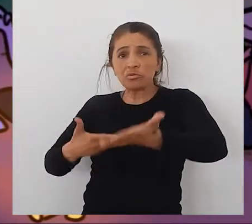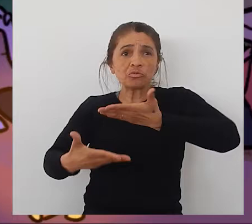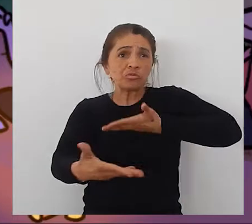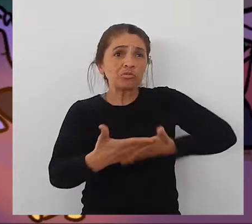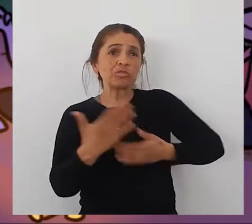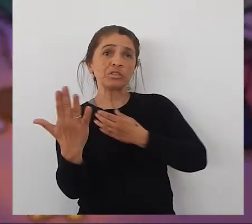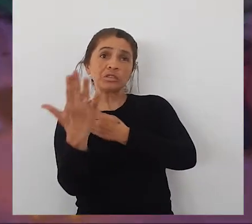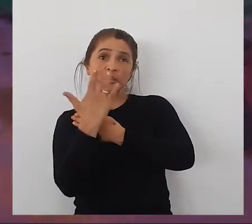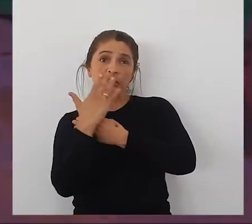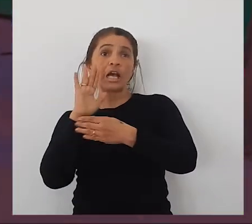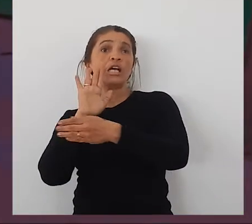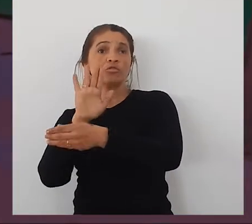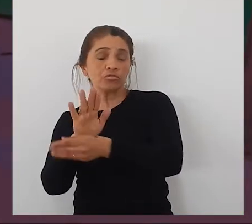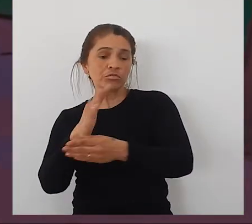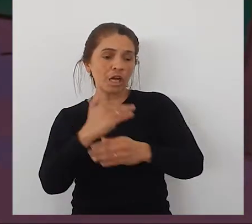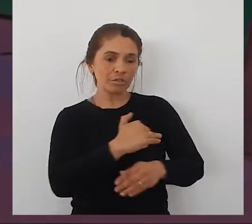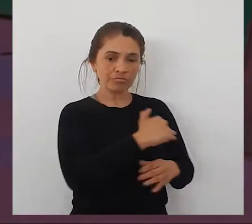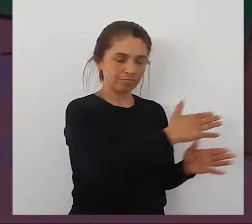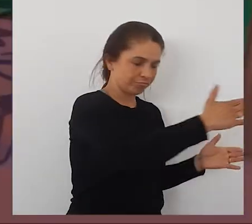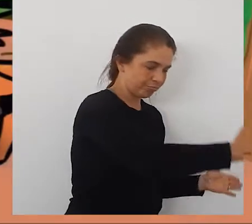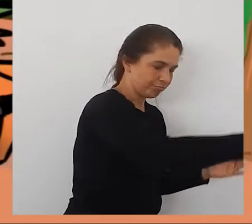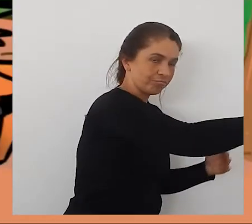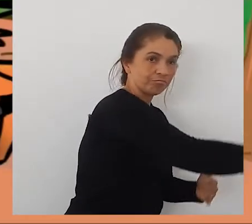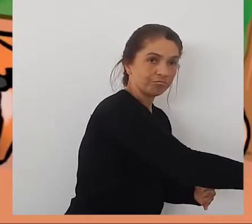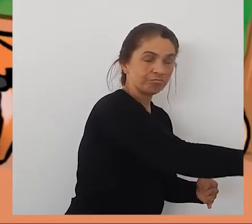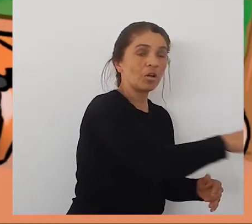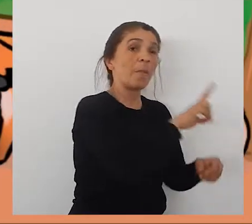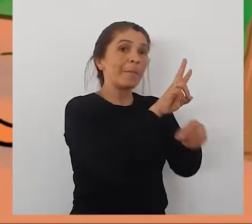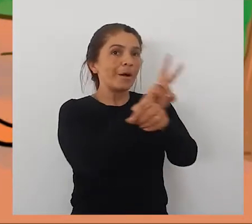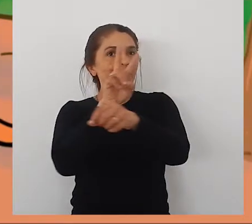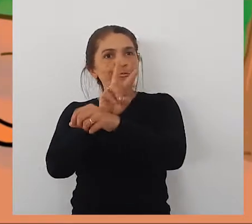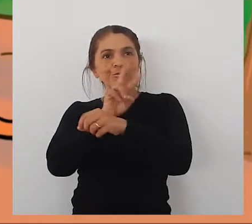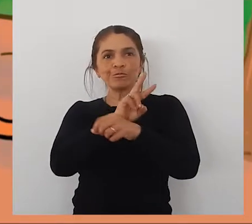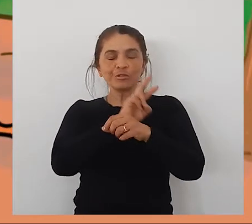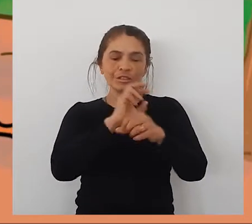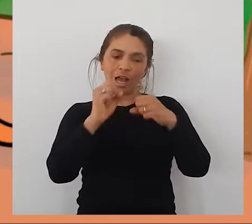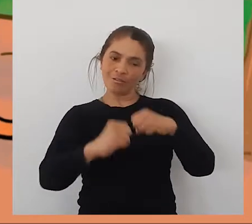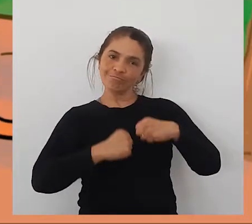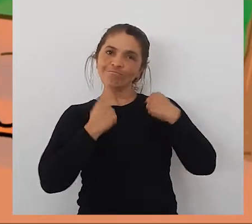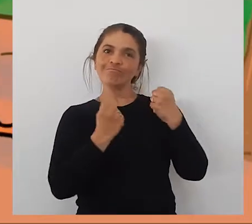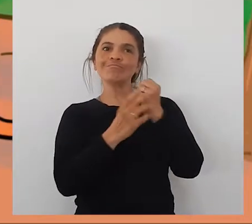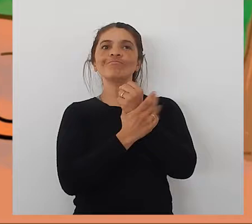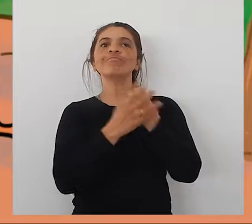no processo, também trará muitos outros benefícios do que apenas a